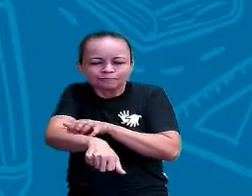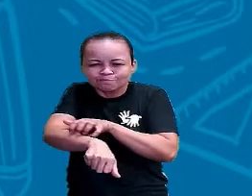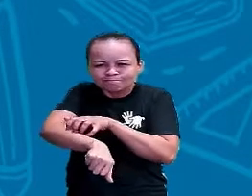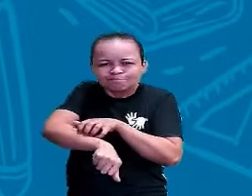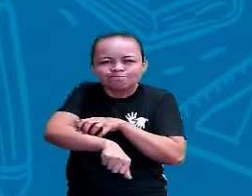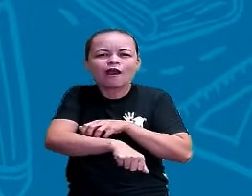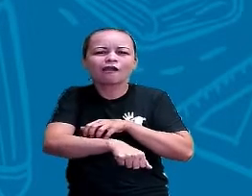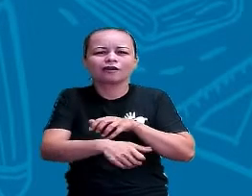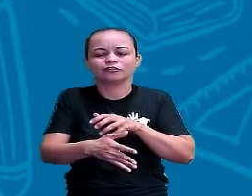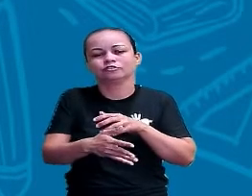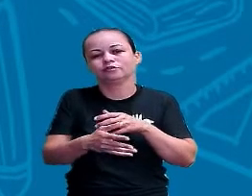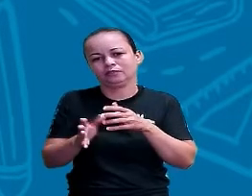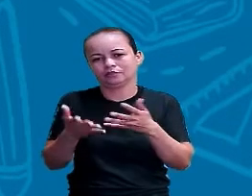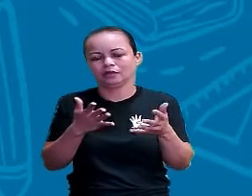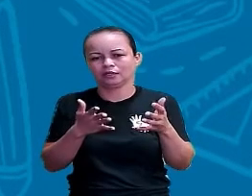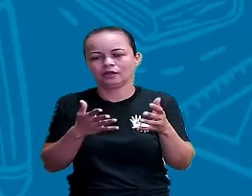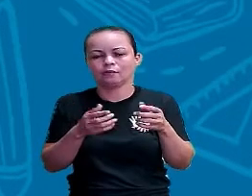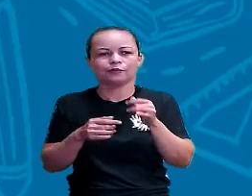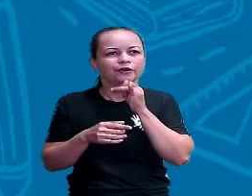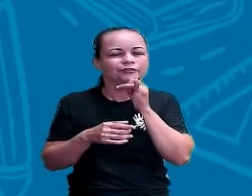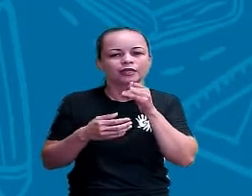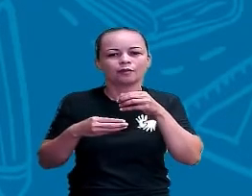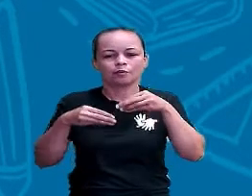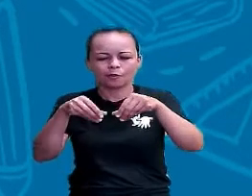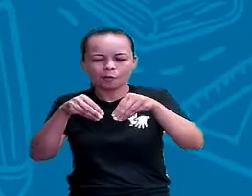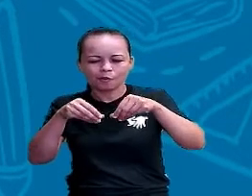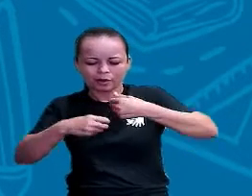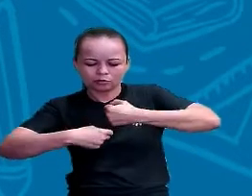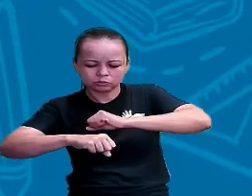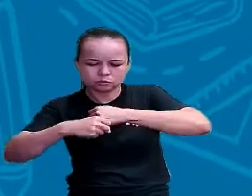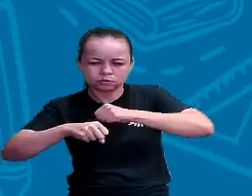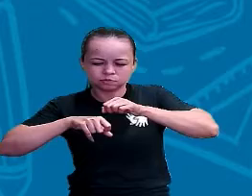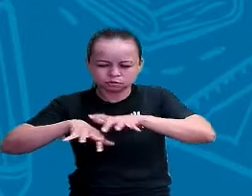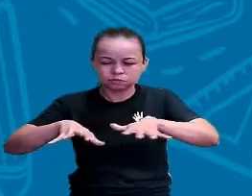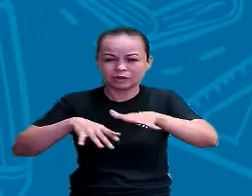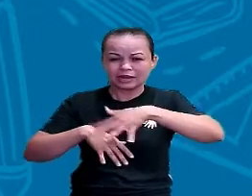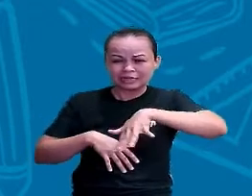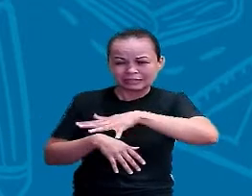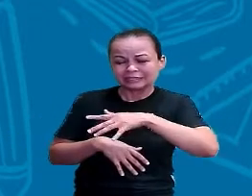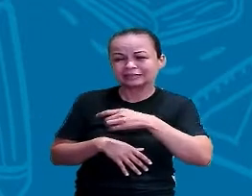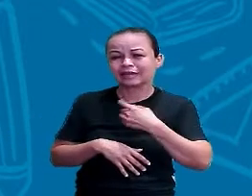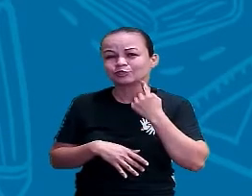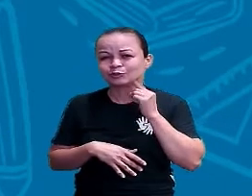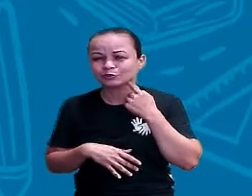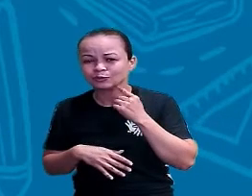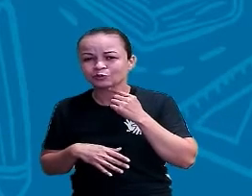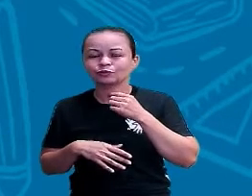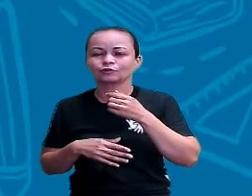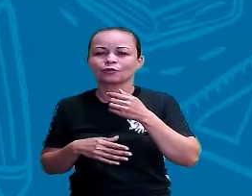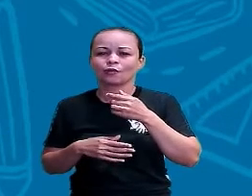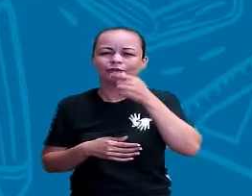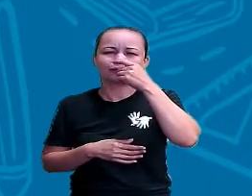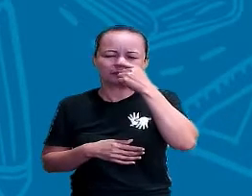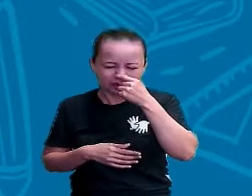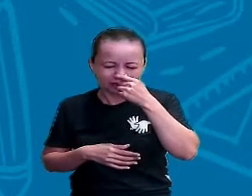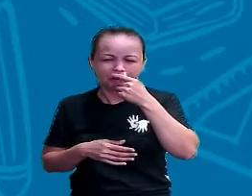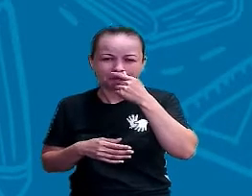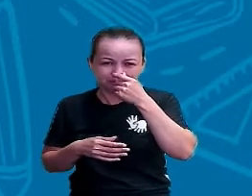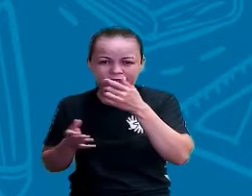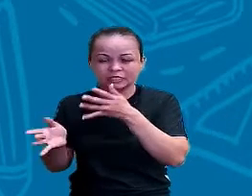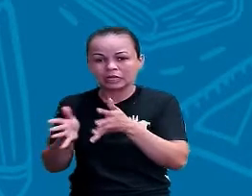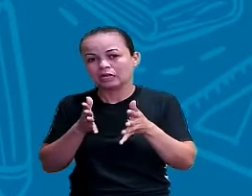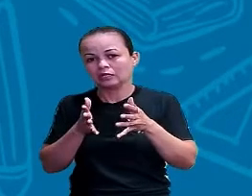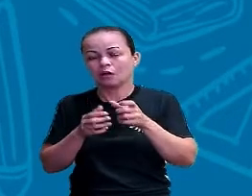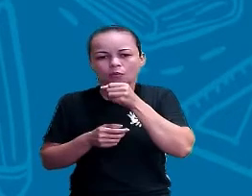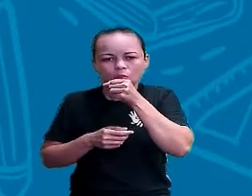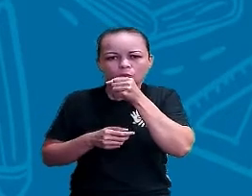certo? Algumas pessoas têm alergia à poeira, né? Quando está num ambiente que está sujo, que está empoeirado, começa a espirrar, começa a tossir,